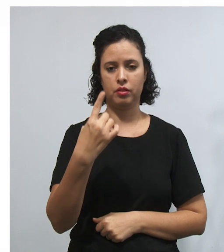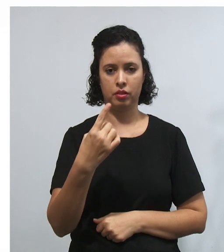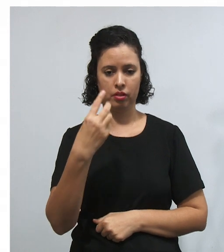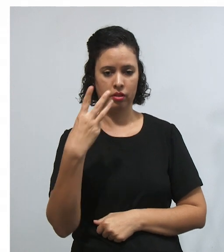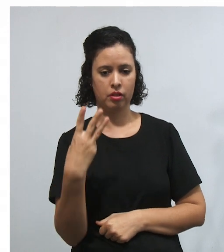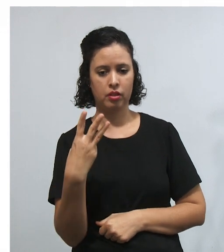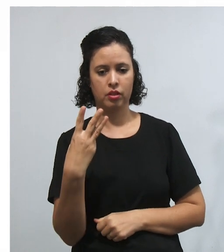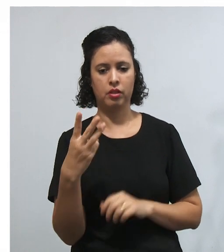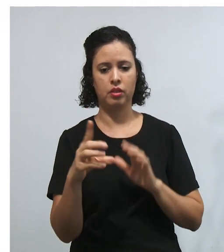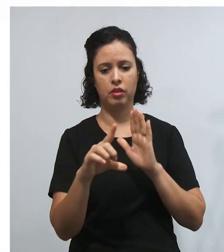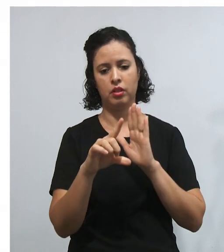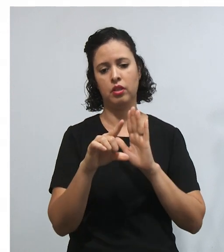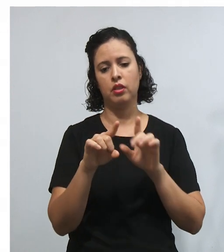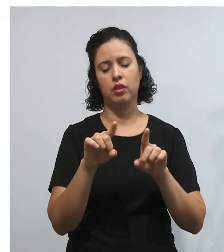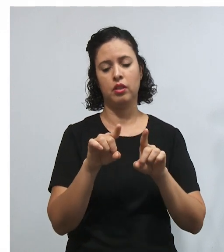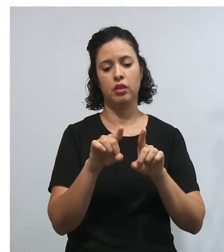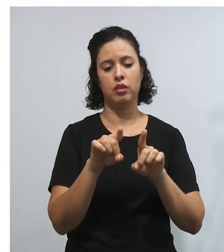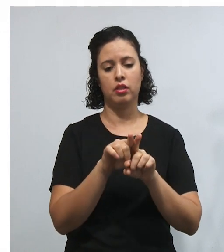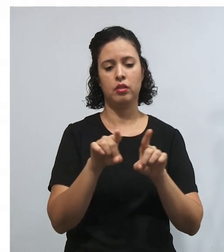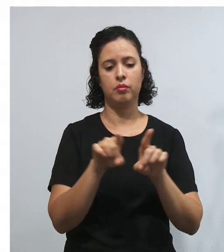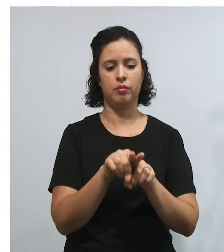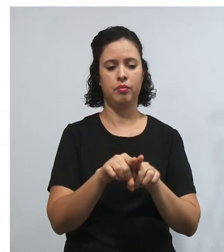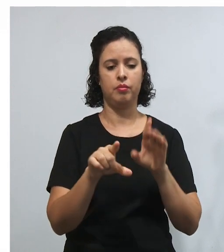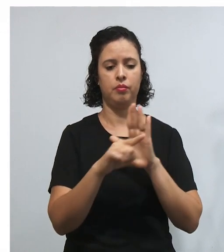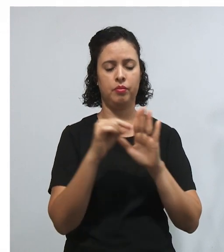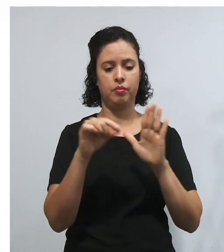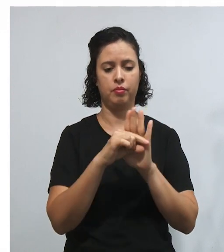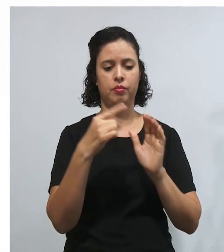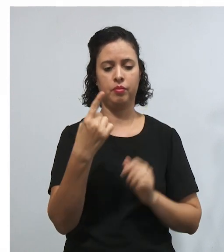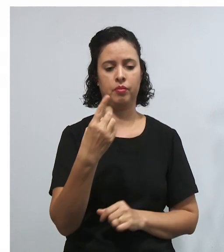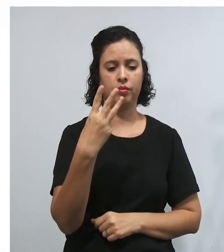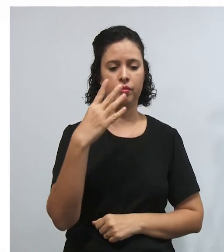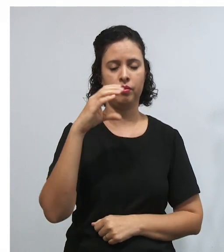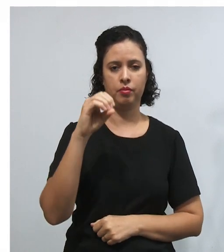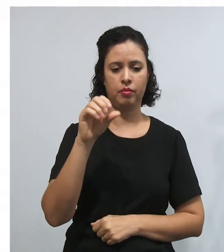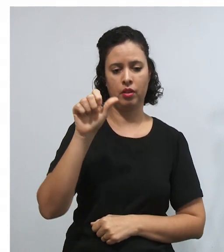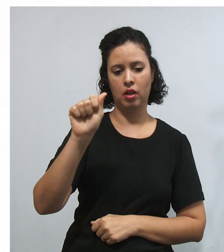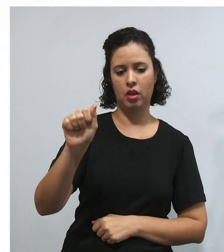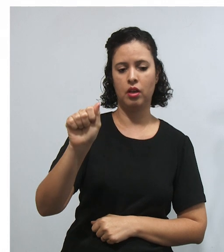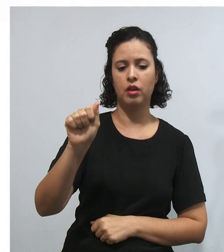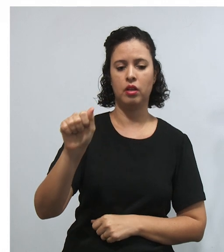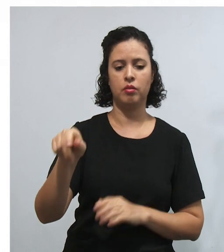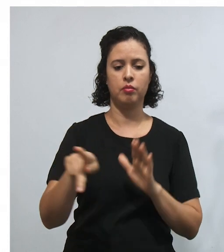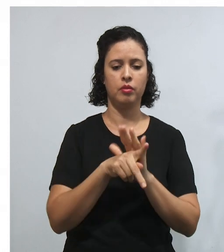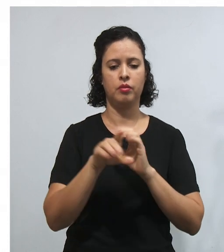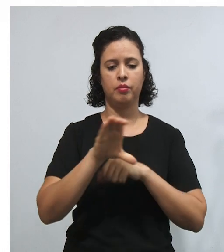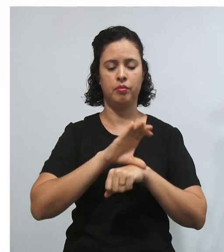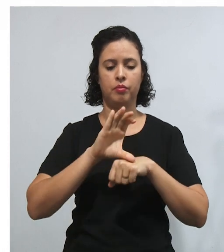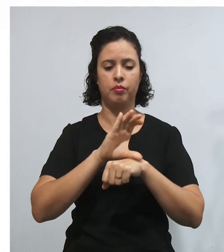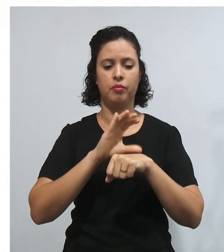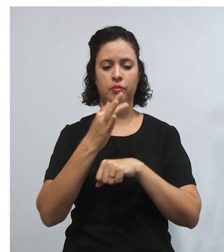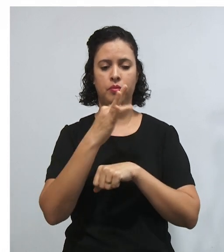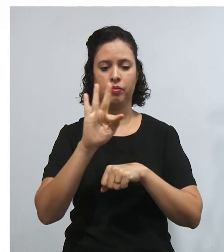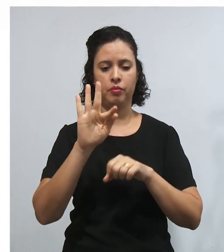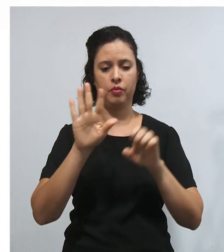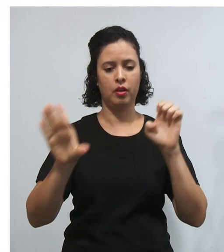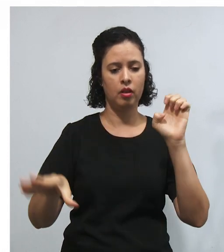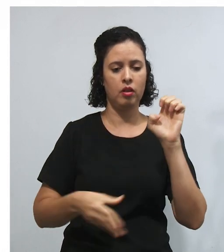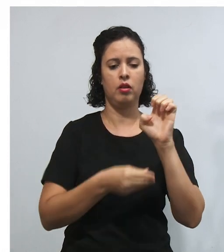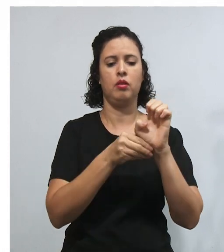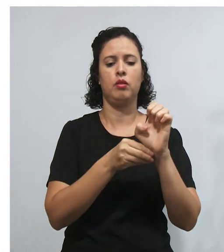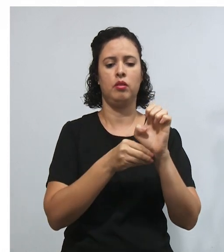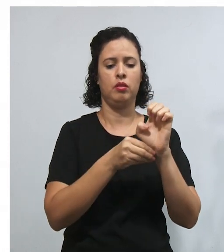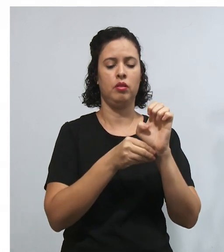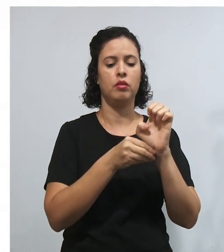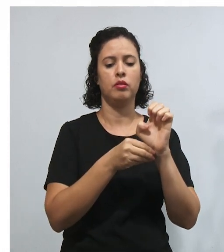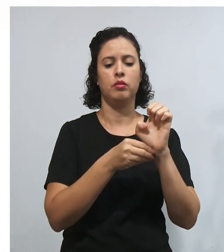7º, e também no artigo 130A, parágrafo 5º da nossa Constituição Federal, acrescentados pela emenda constitucional